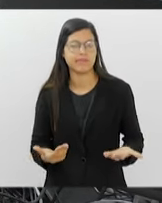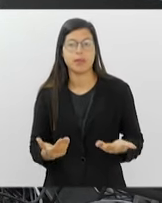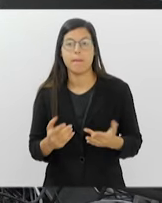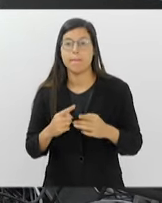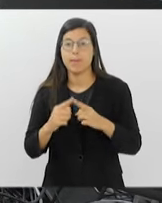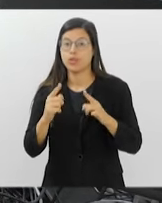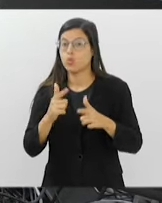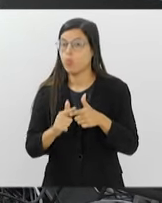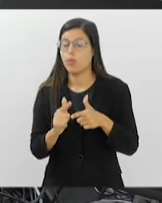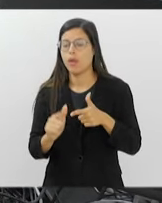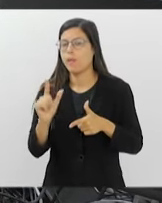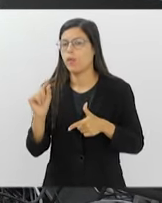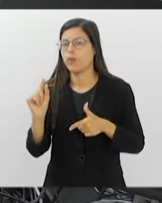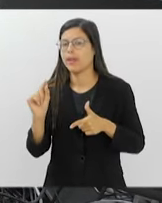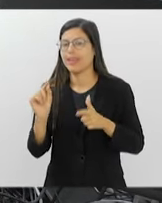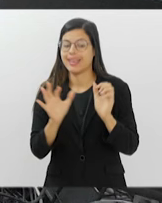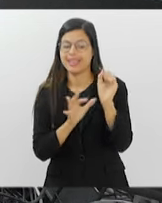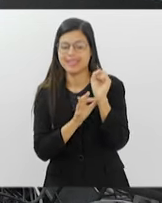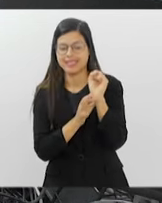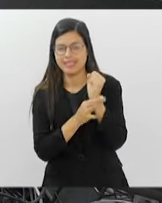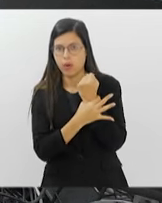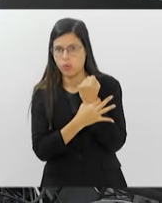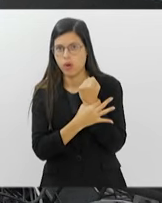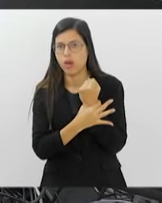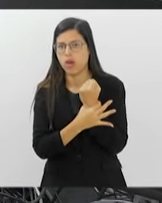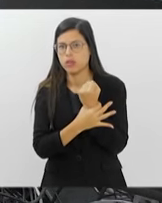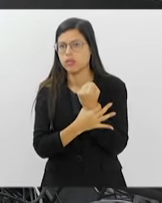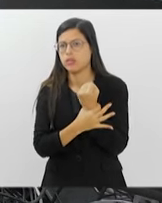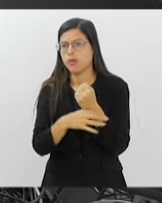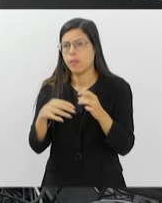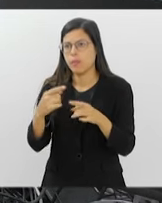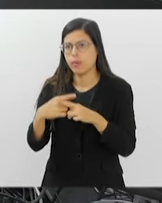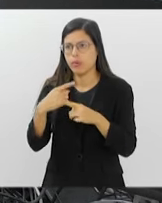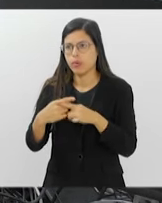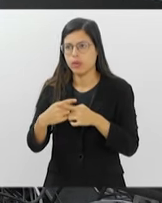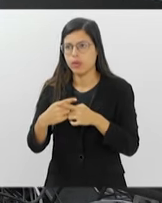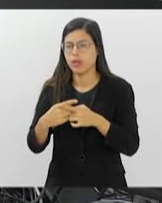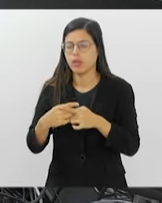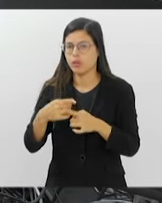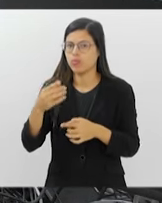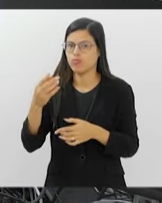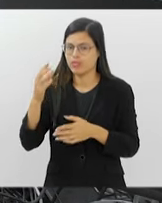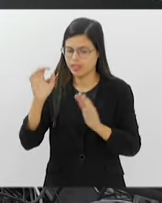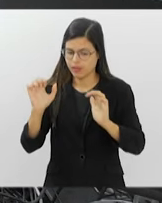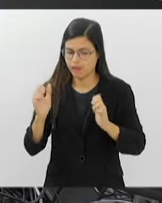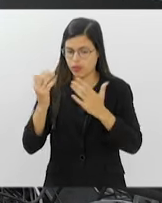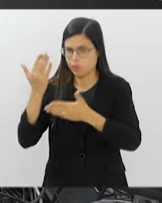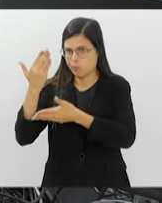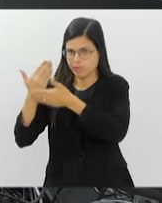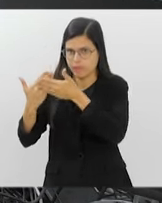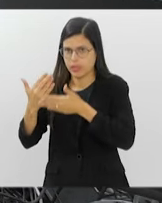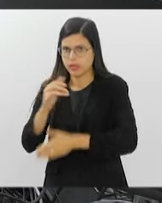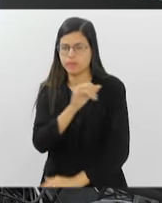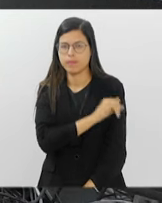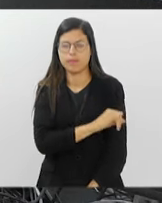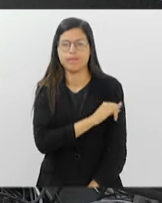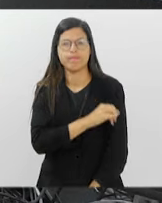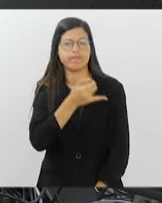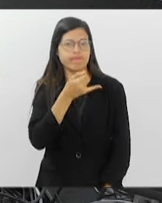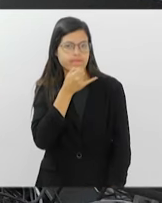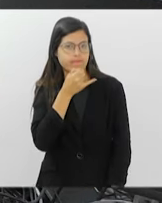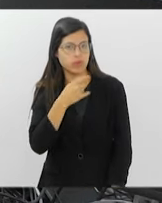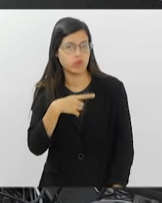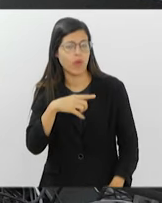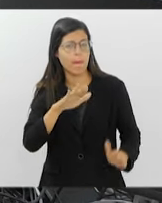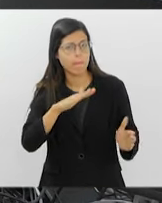é em relação à segurança visto que os últimos grandes eventos no estado do Rio de Janeiro nós tivemos infelizmente